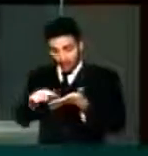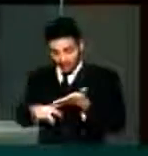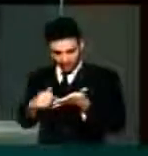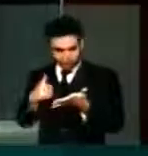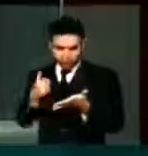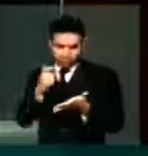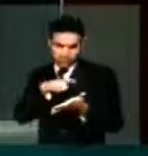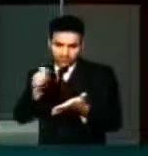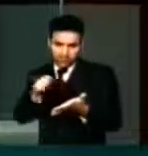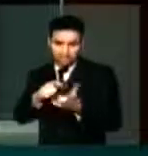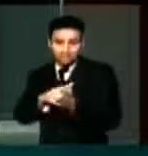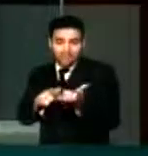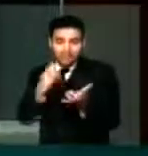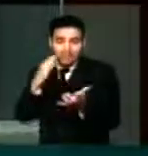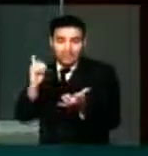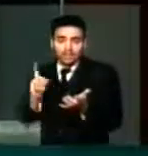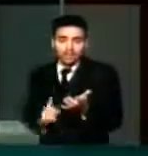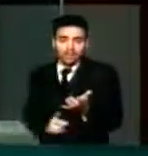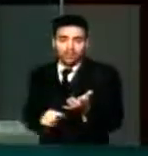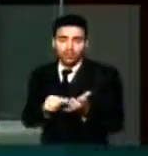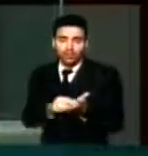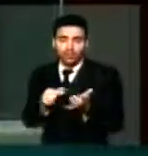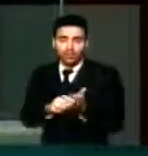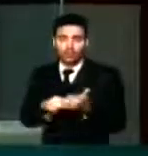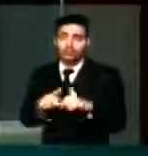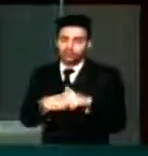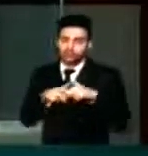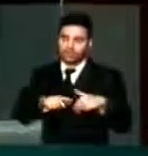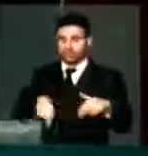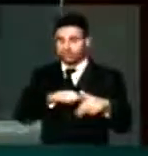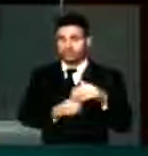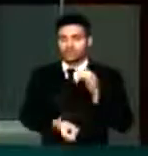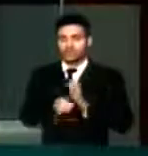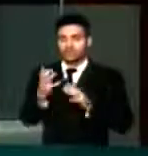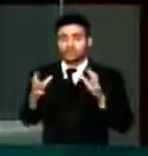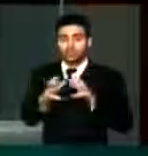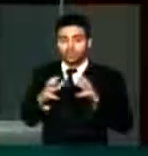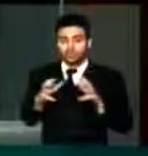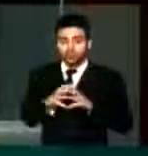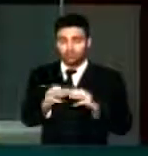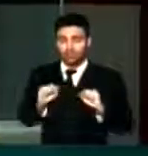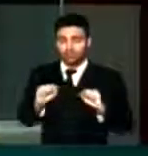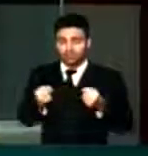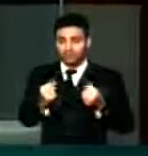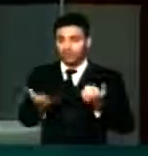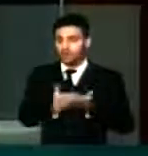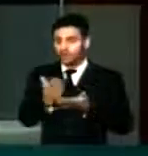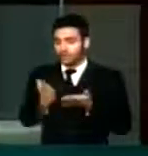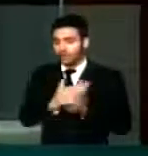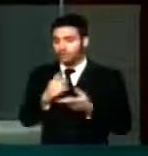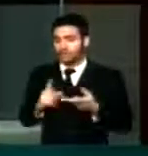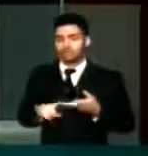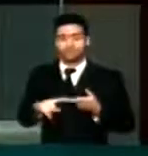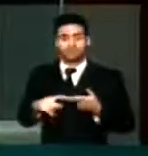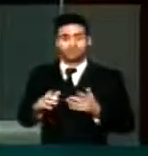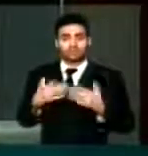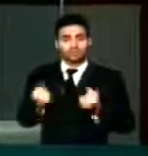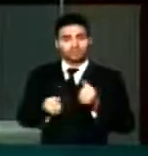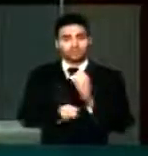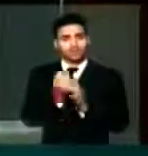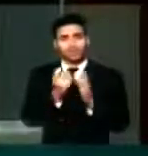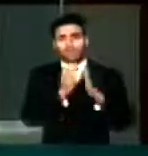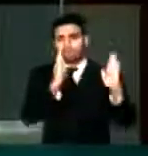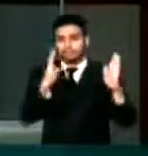isso, estamos lançando novamente Frente Parlamentar em defesa do livro, da leitura, das bibliotecas,